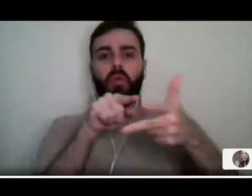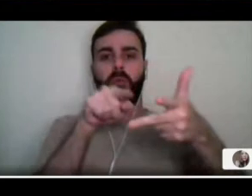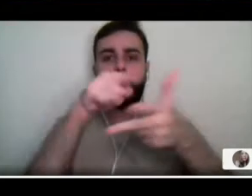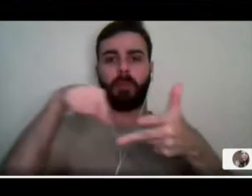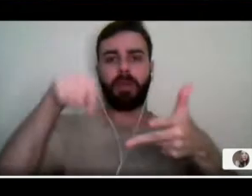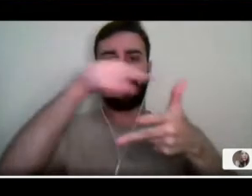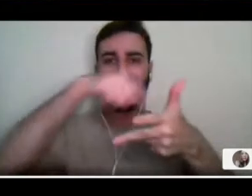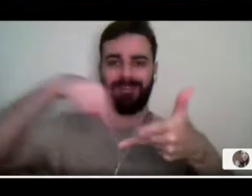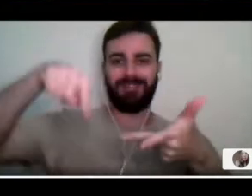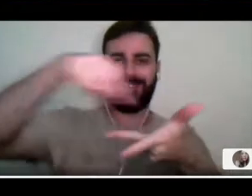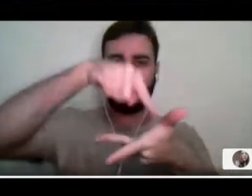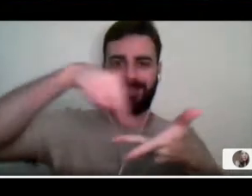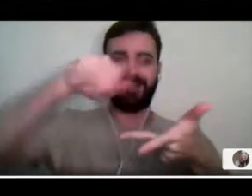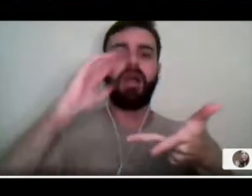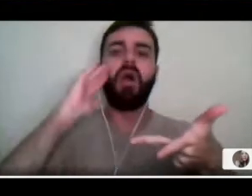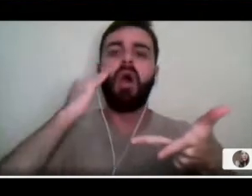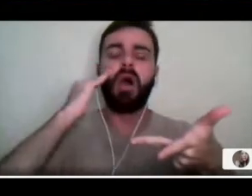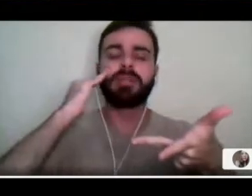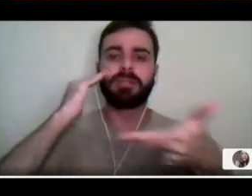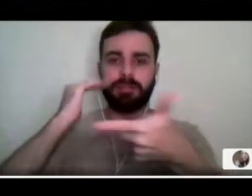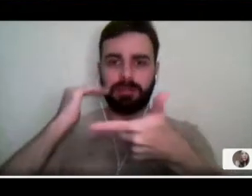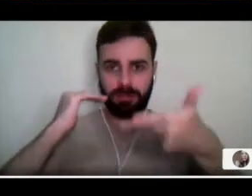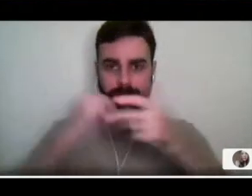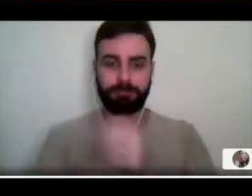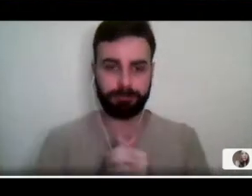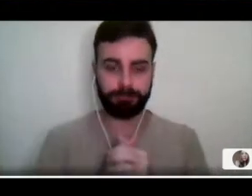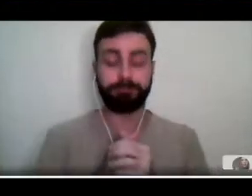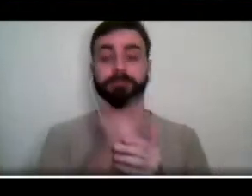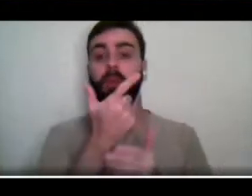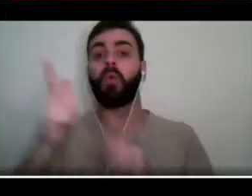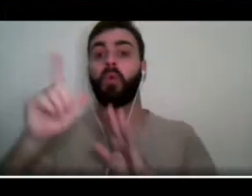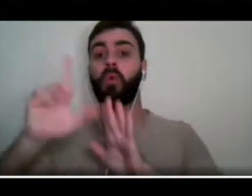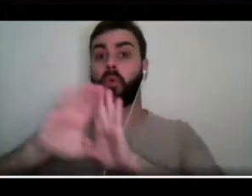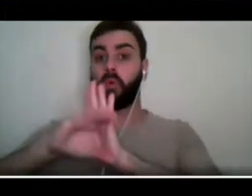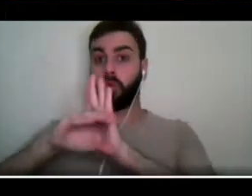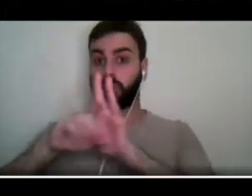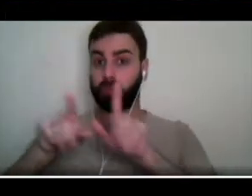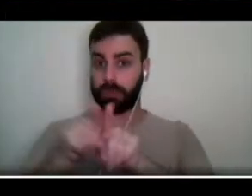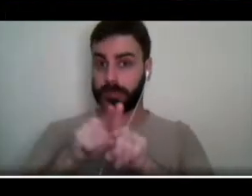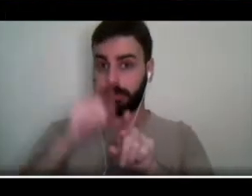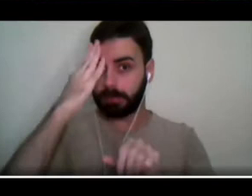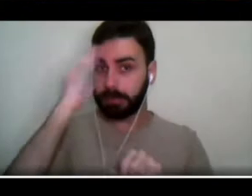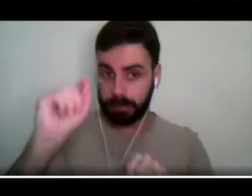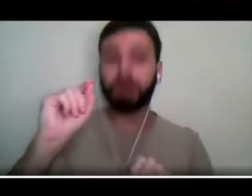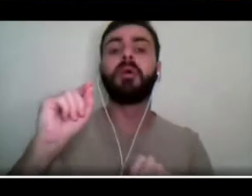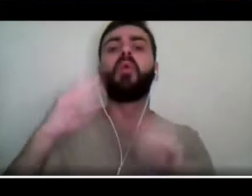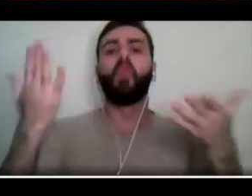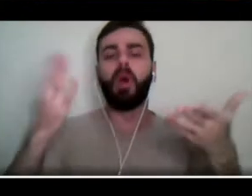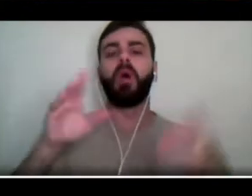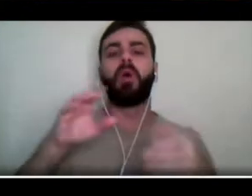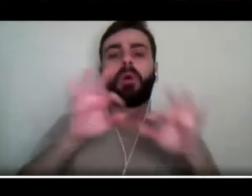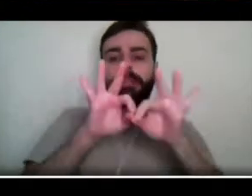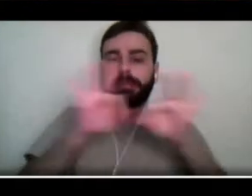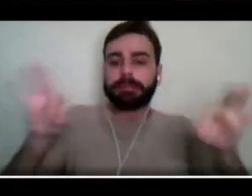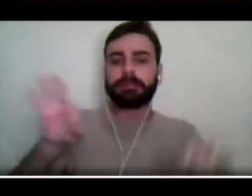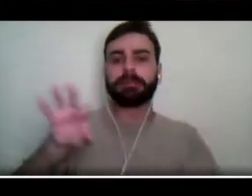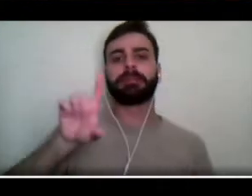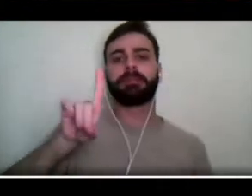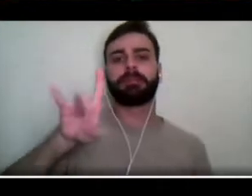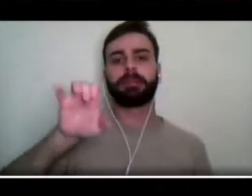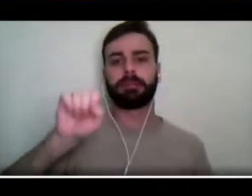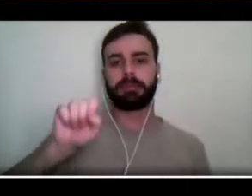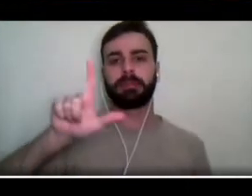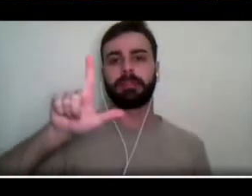mais YJ mais EK. Um outro conceito importante é o vetor deslocamento. O que é